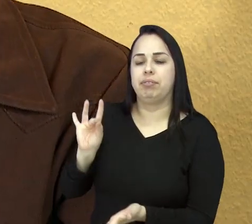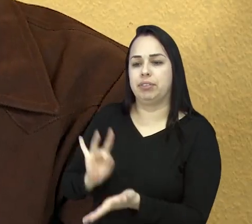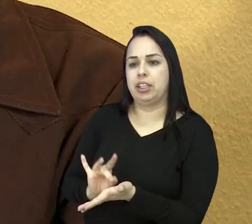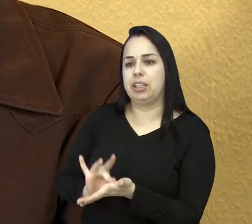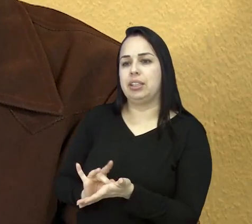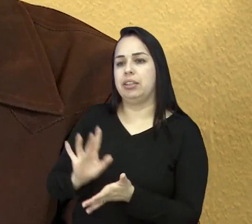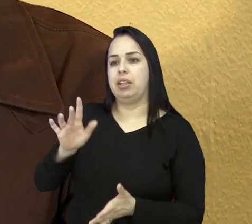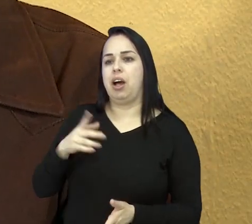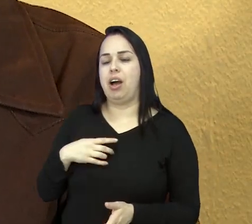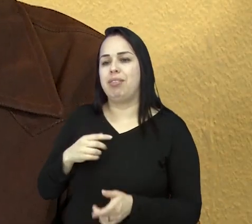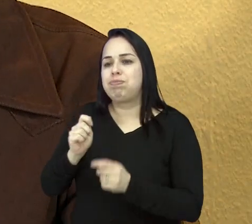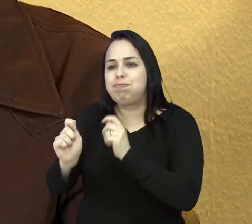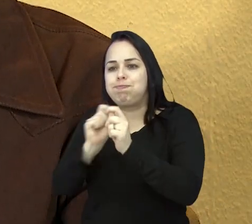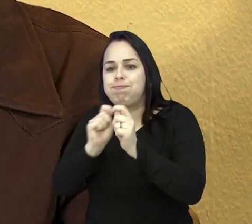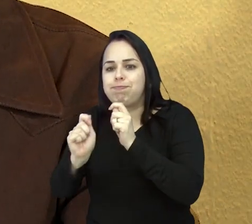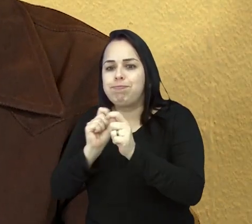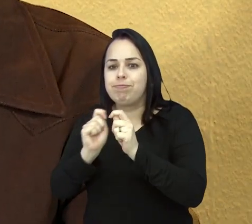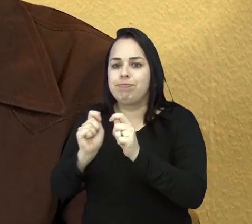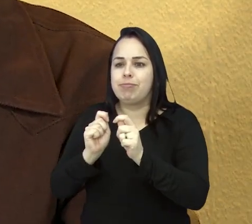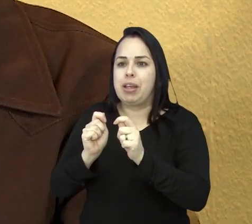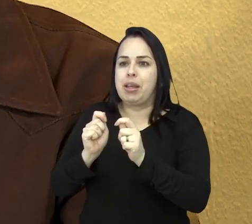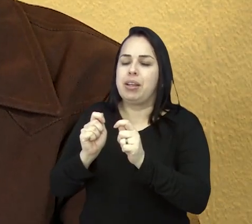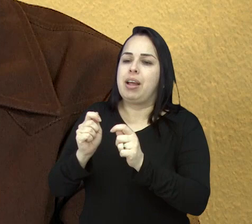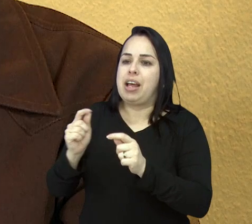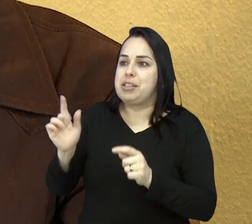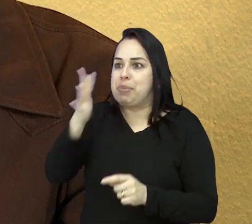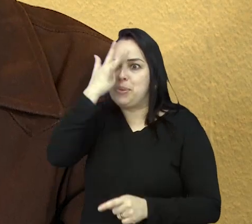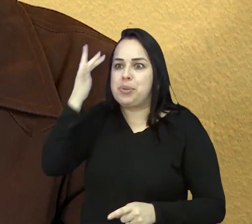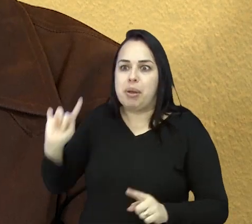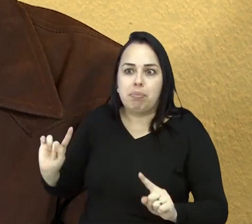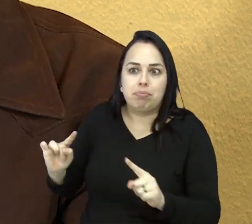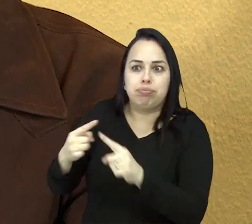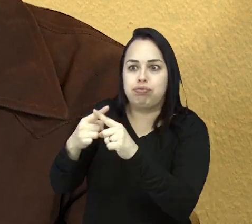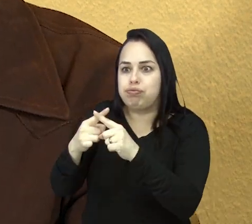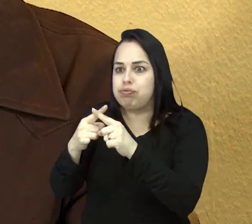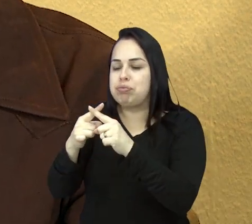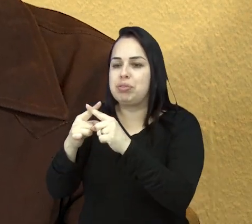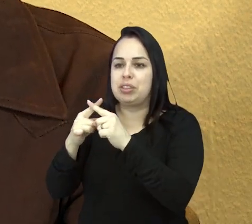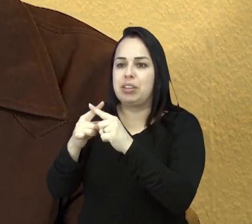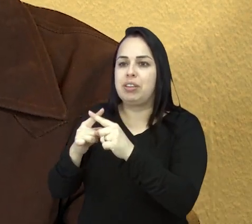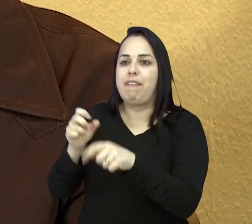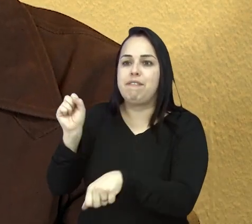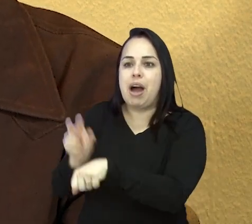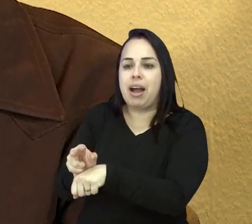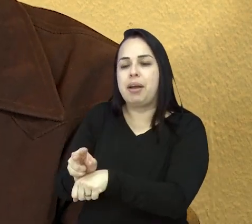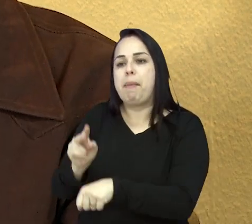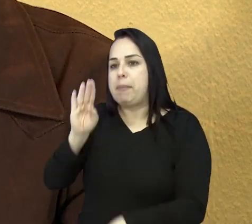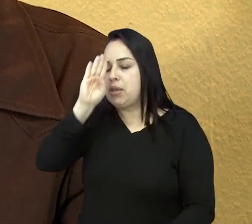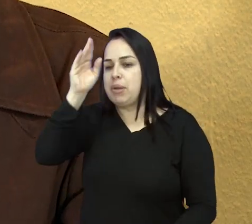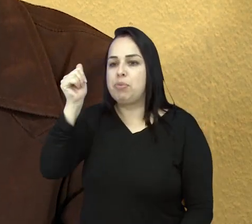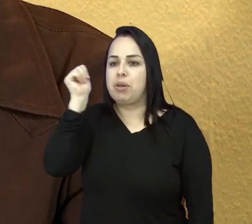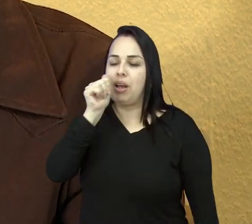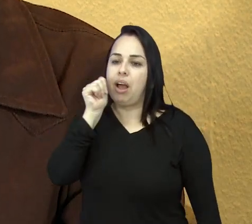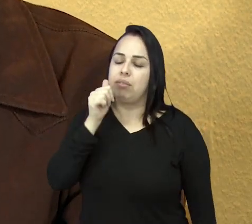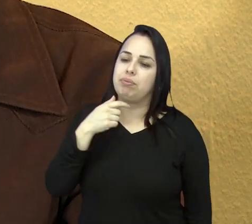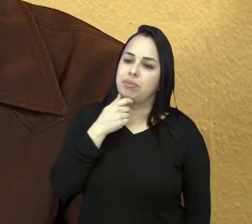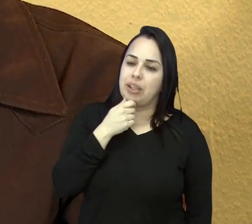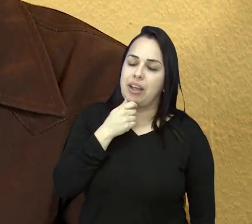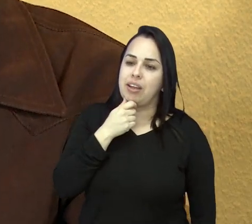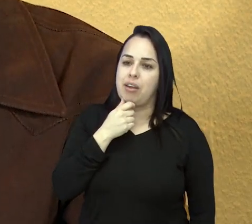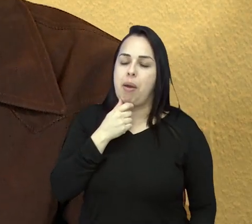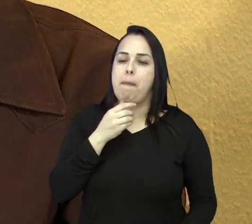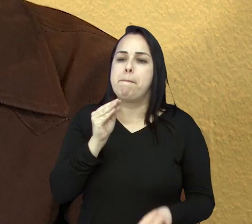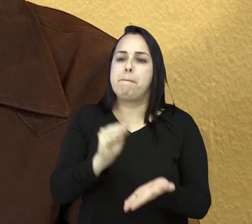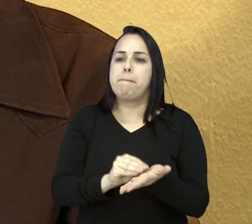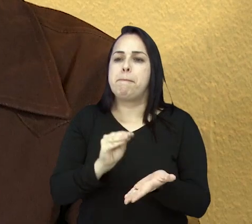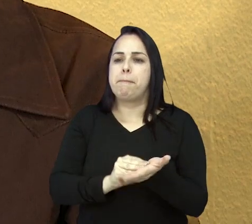Na redação a gente via que saía muita gente disputando vaga e principalmente mulheres, né? E aí eu comecei a ver que